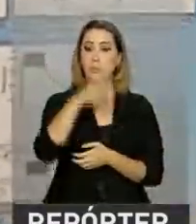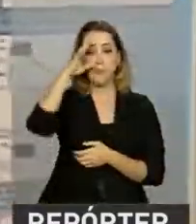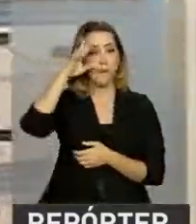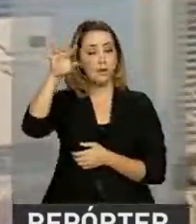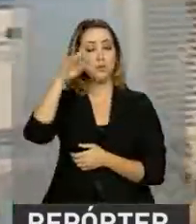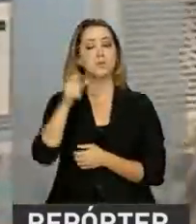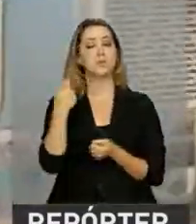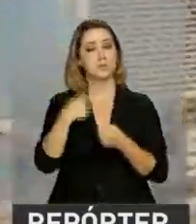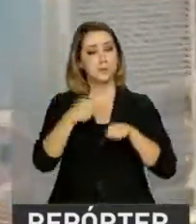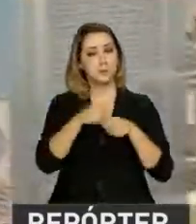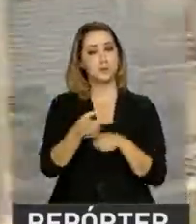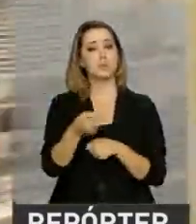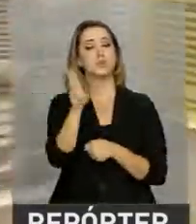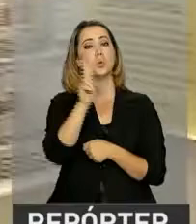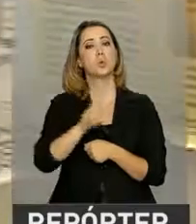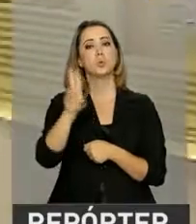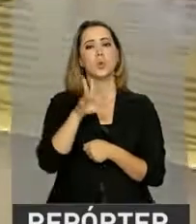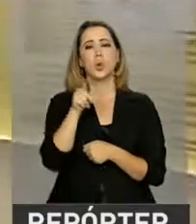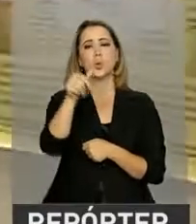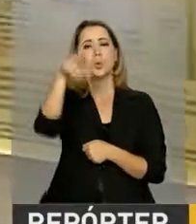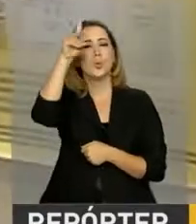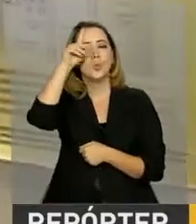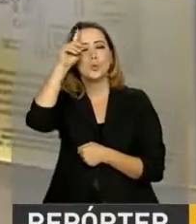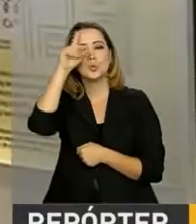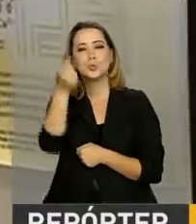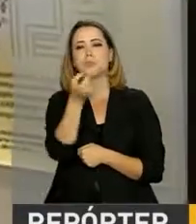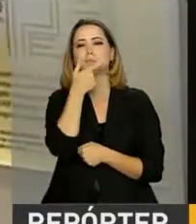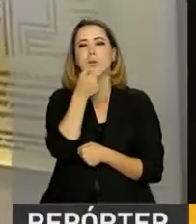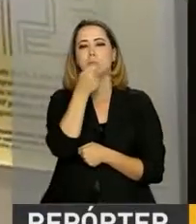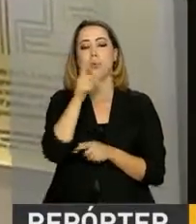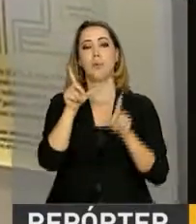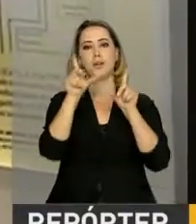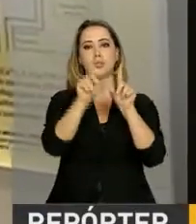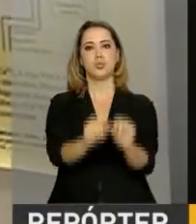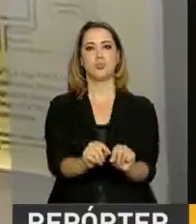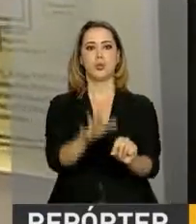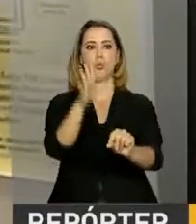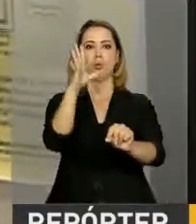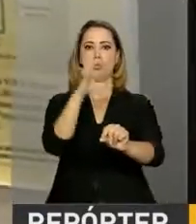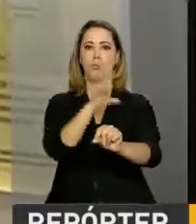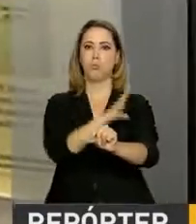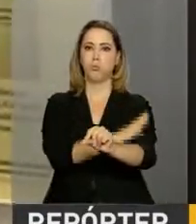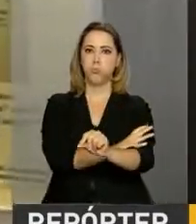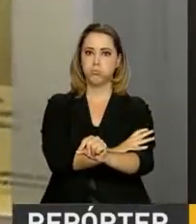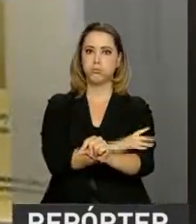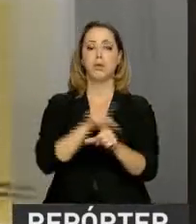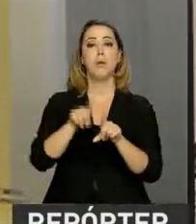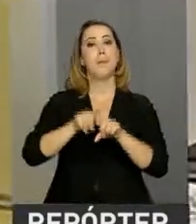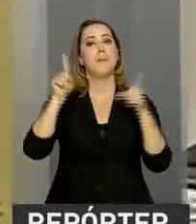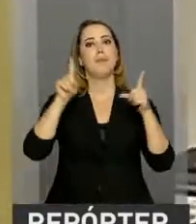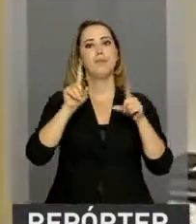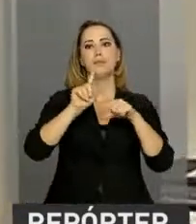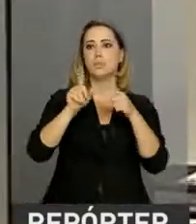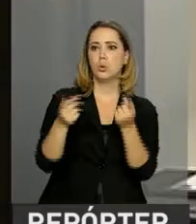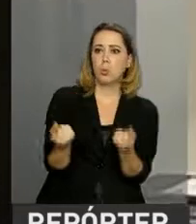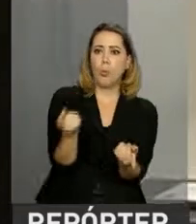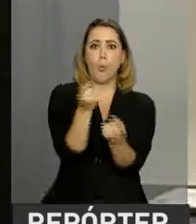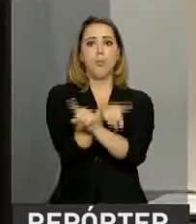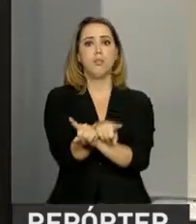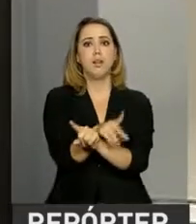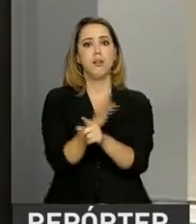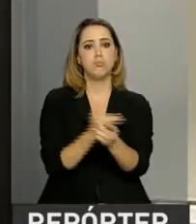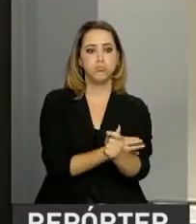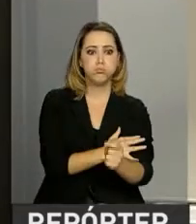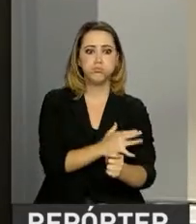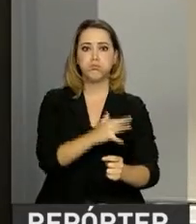hipertensivo todos os dias só que aí ao invés de diminuir o medicamento acaba aumentando os níveis de pressão arterial tem alguma coisa